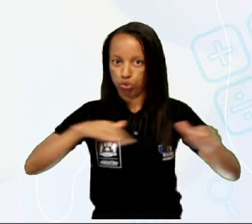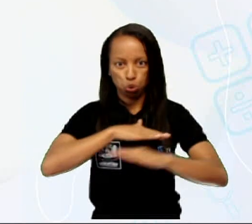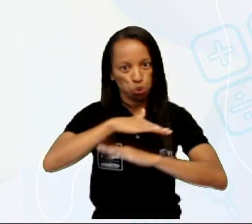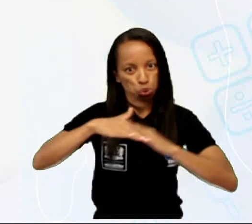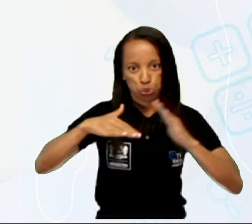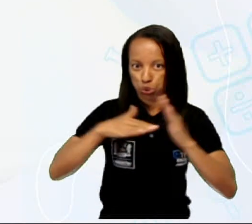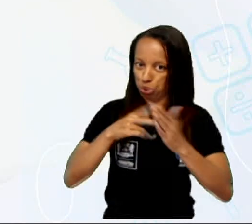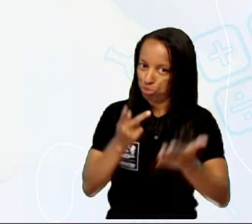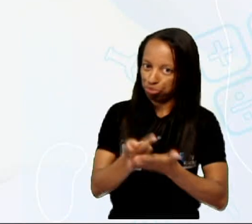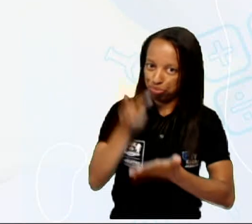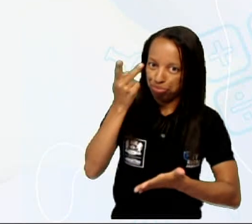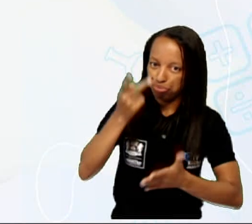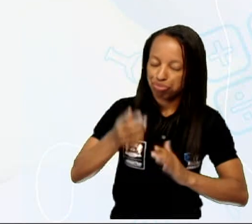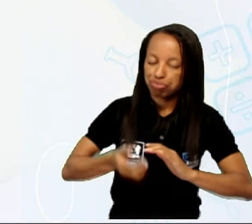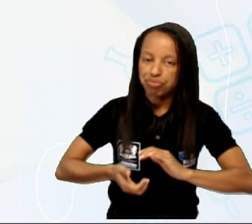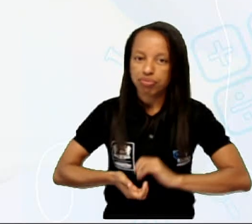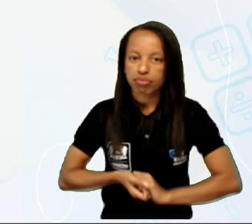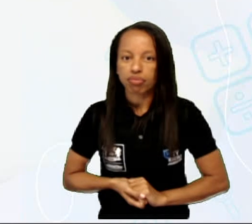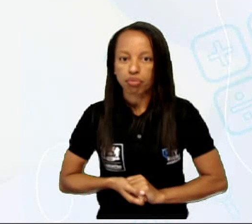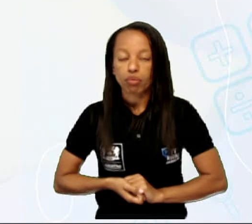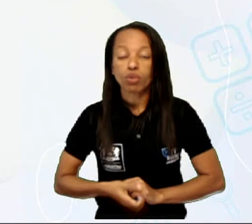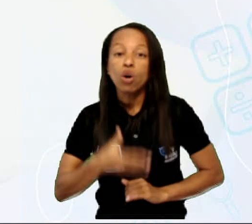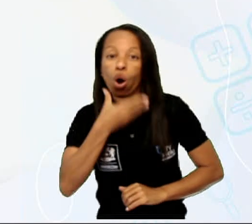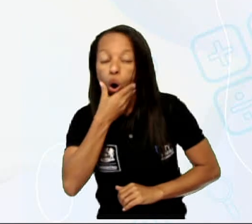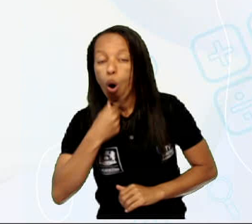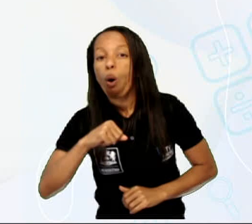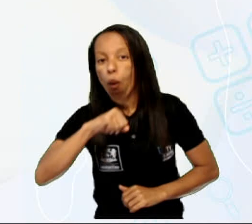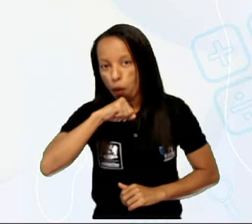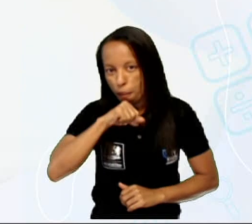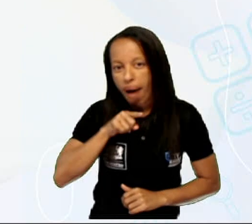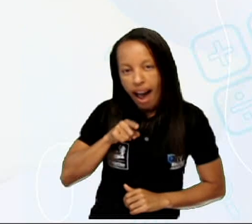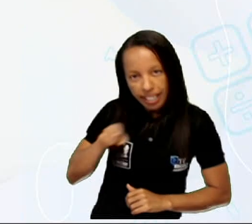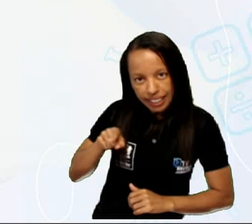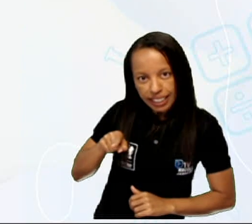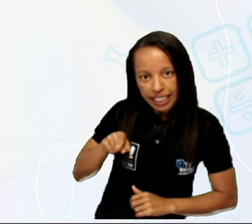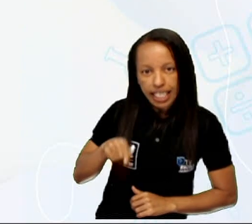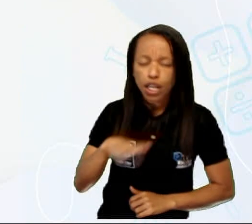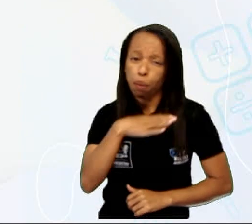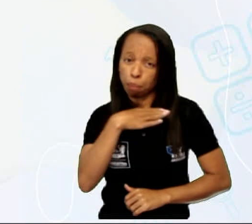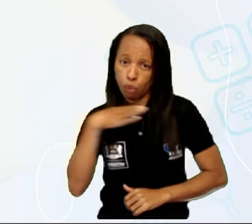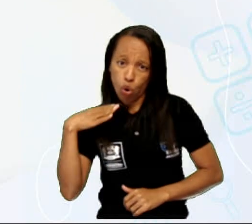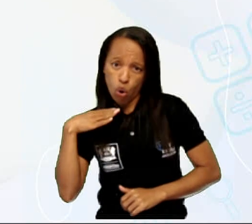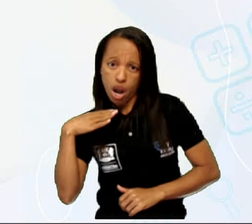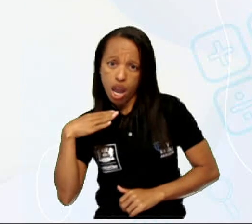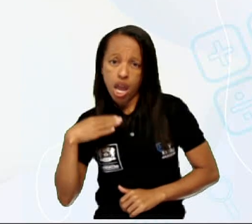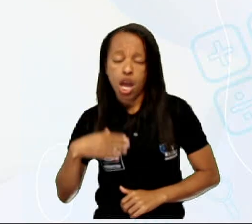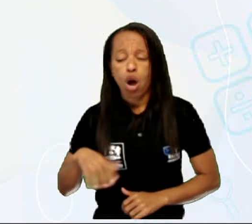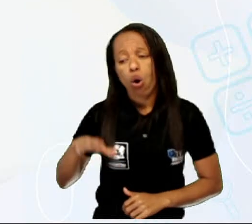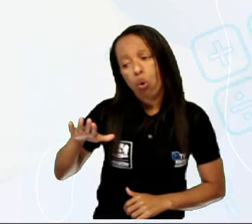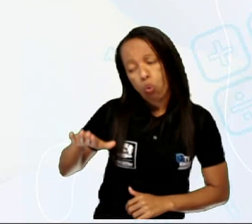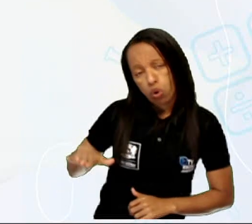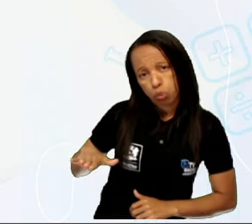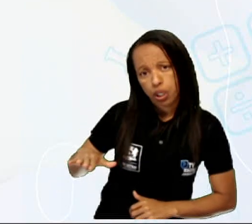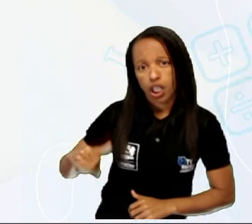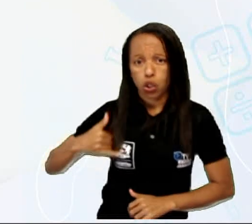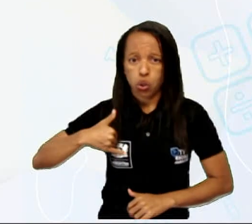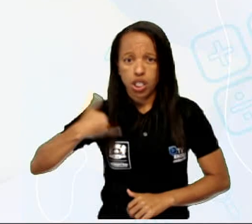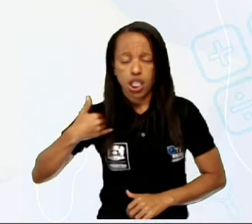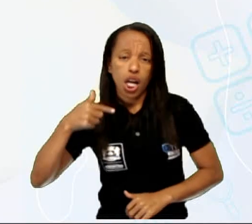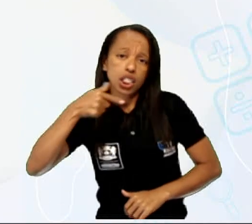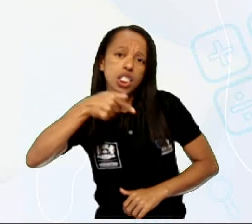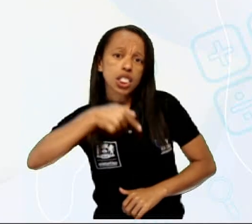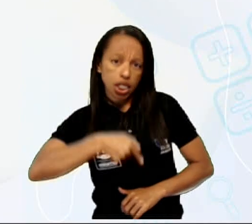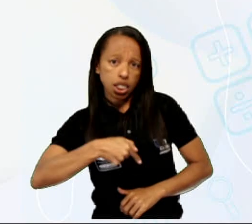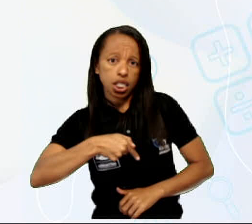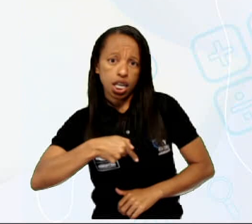João perdeu o pai com 7 anos de idade. Morava perto do rio, ia pescar toda tarde. Um